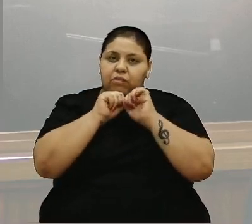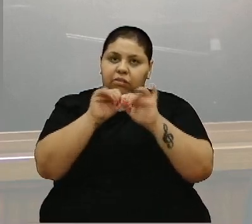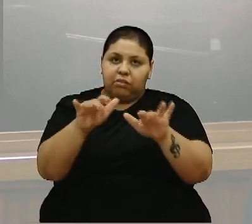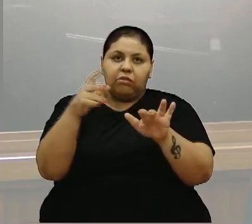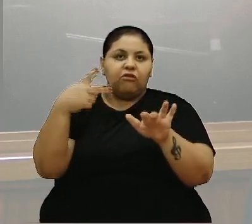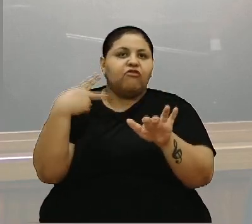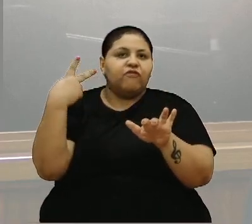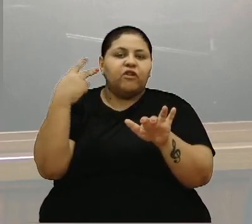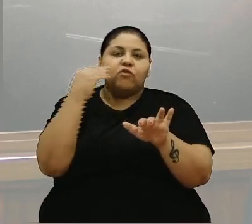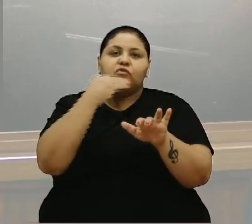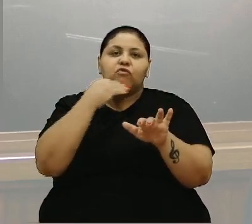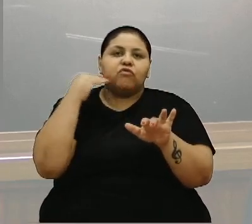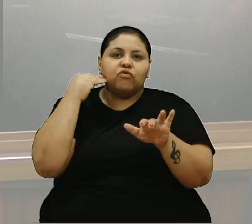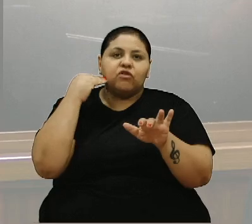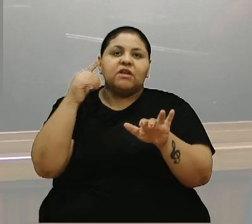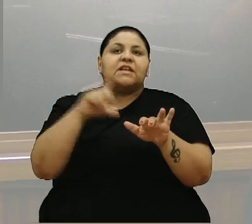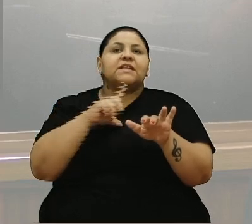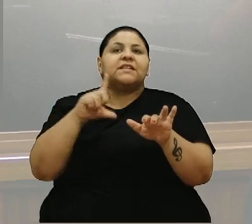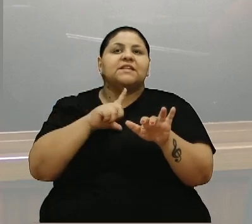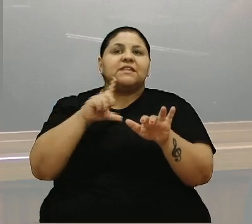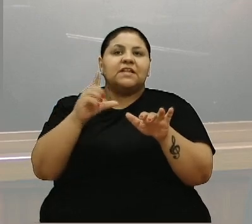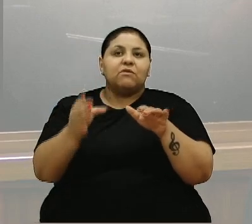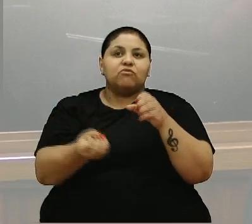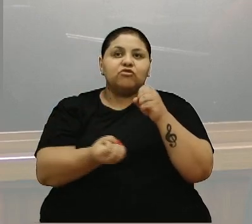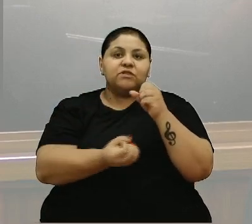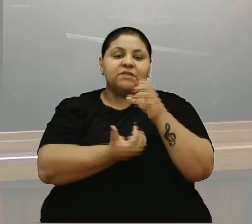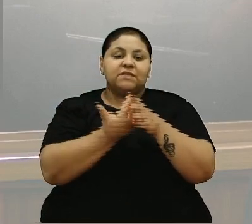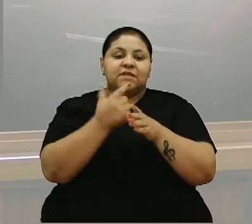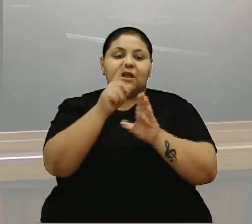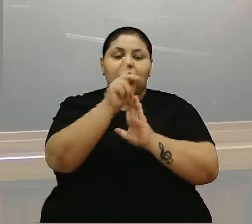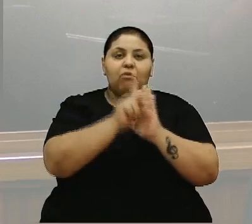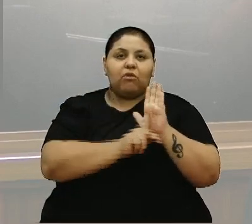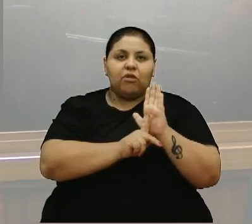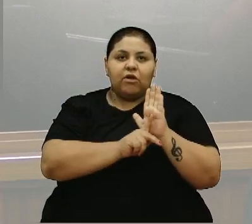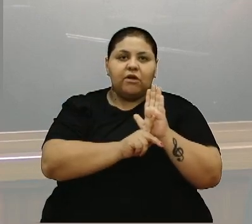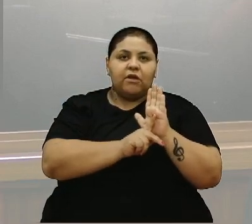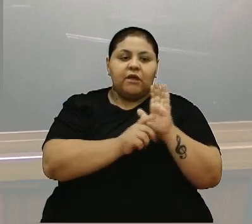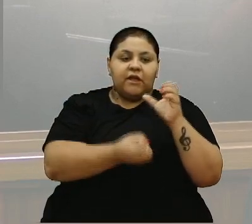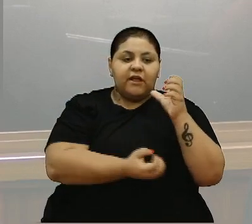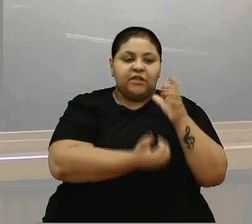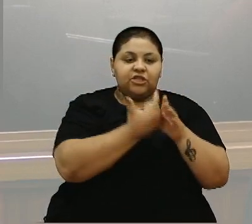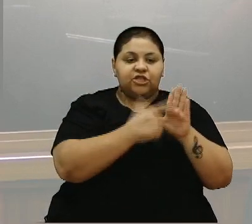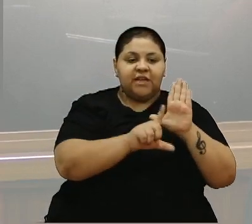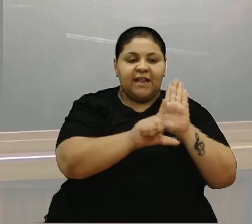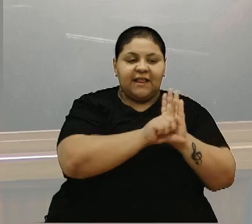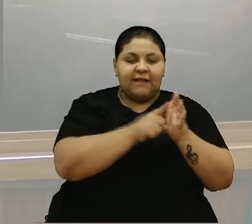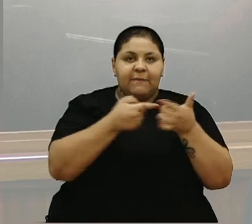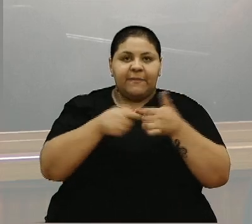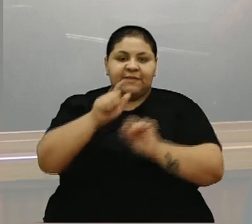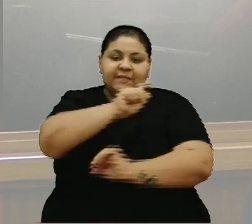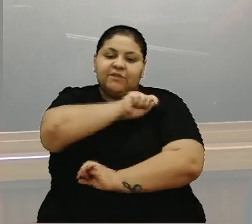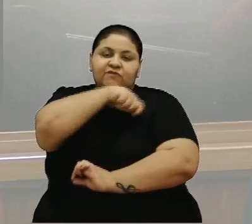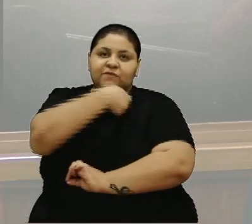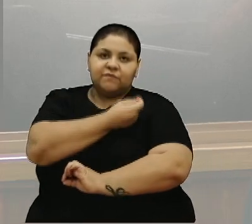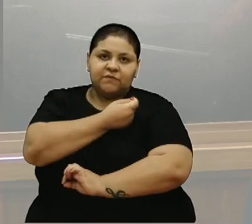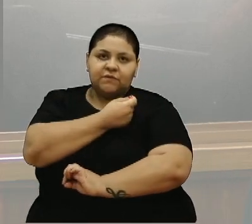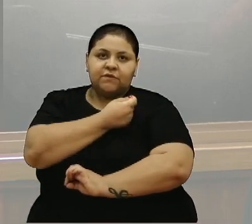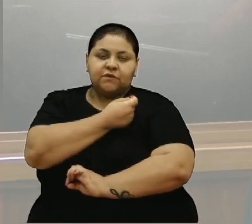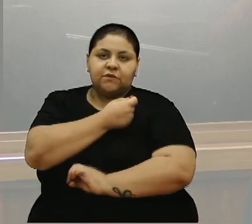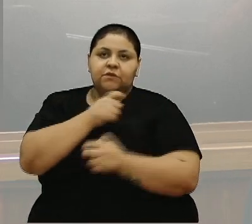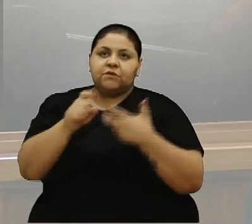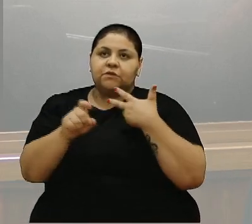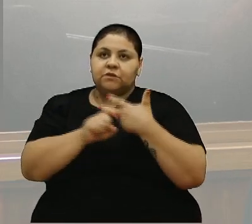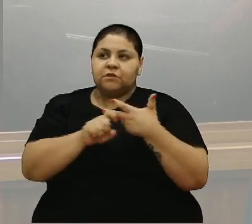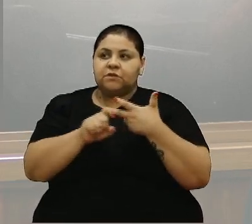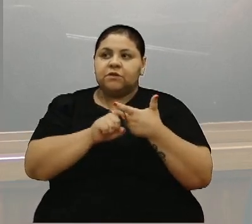vereador Bortola, e nós temos que implementar esse projeto agora. O desafio, a gente cria as leis aqui, mas nós temos que ser fiscalizador para que o executivo